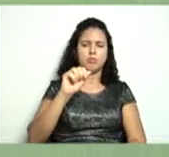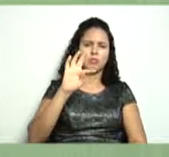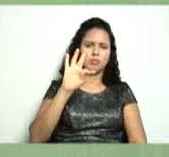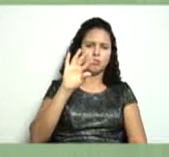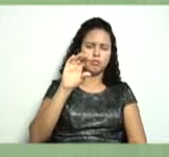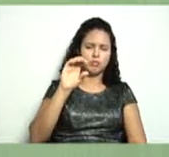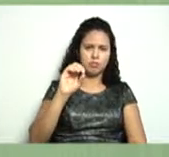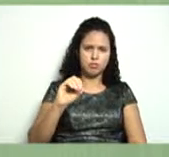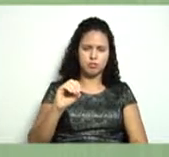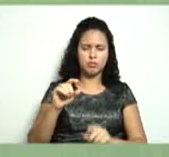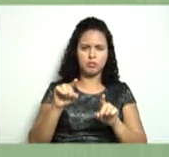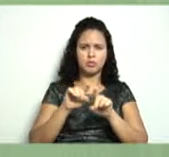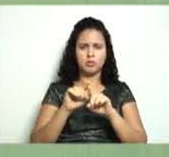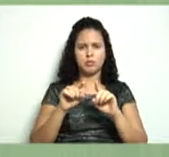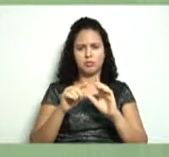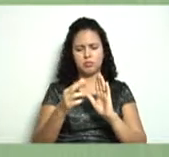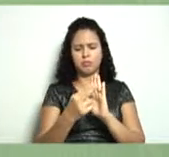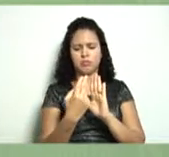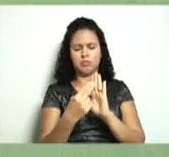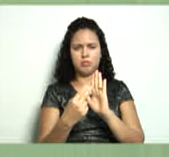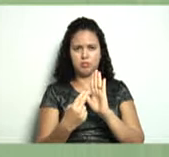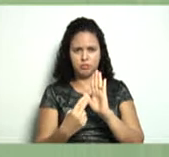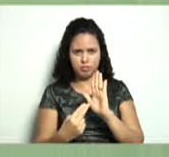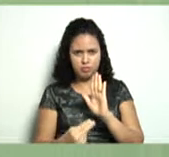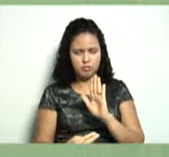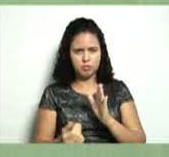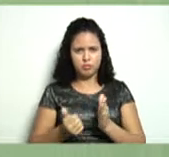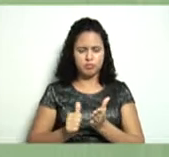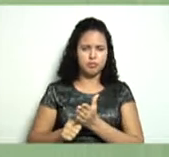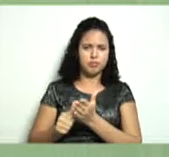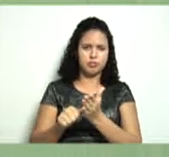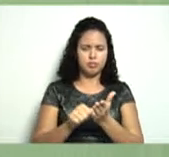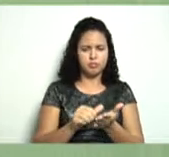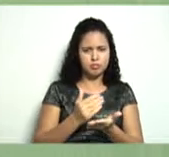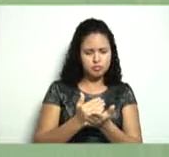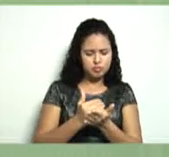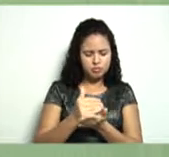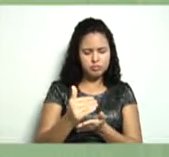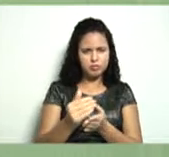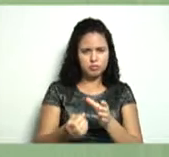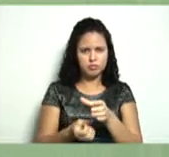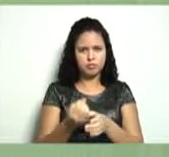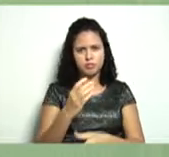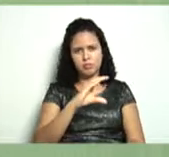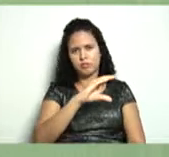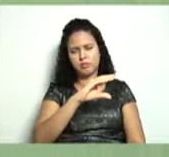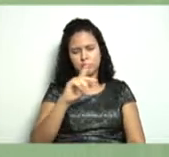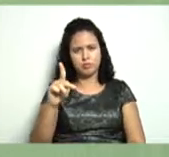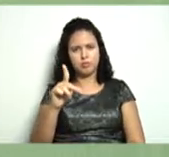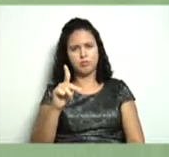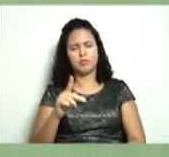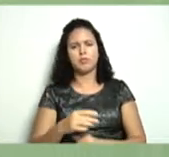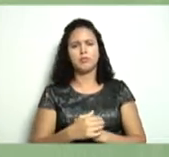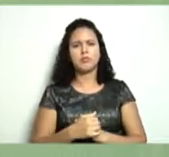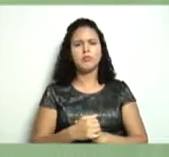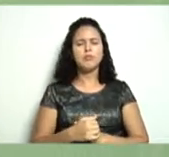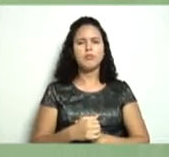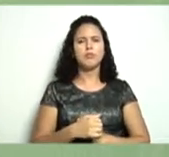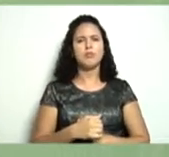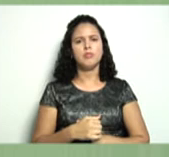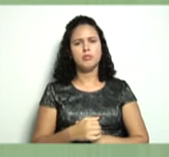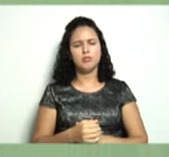e da lista nominativa daqueles membros que começaram a cooperativa. E para a letra